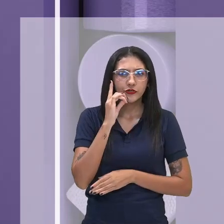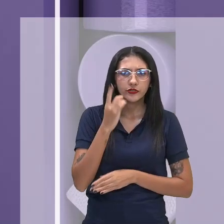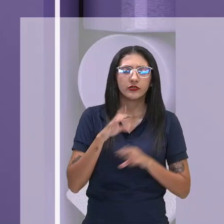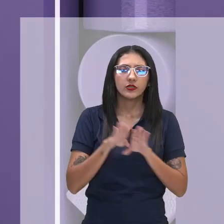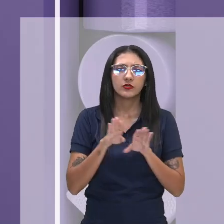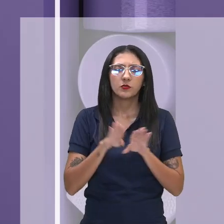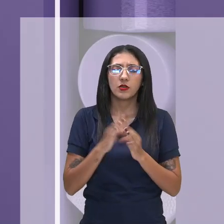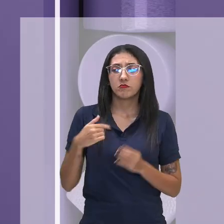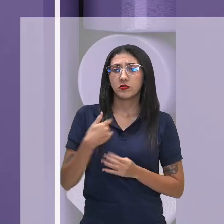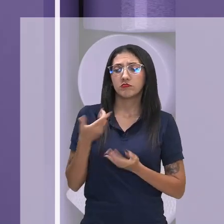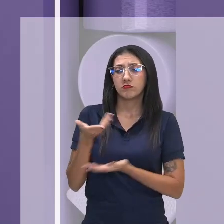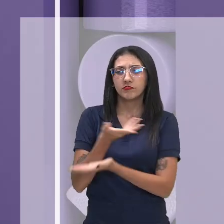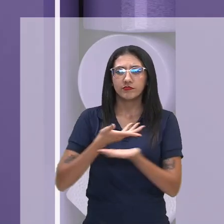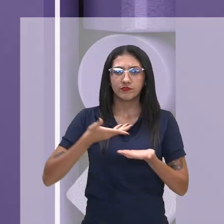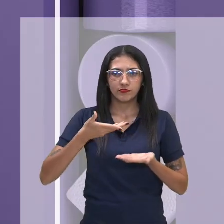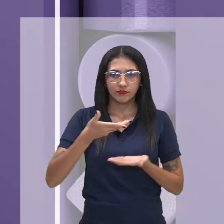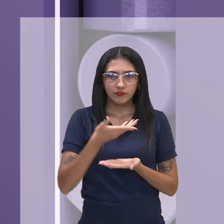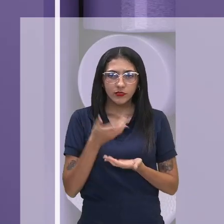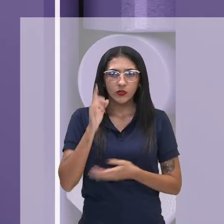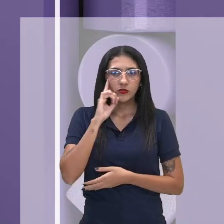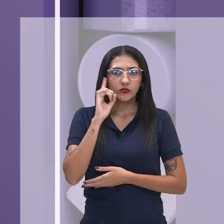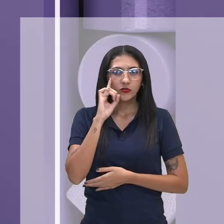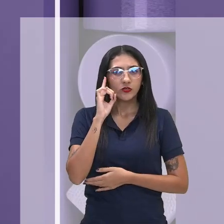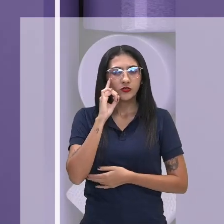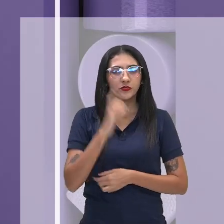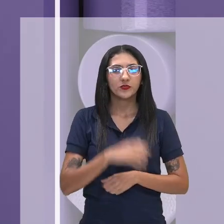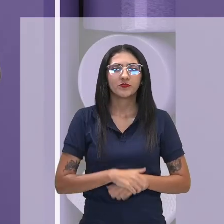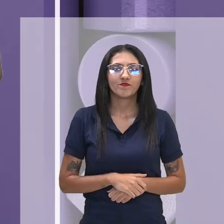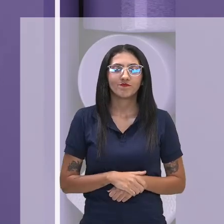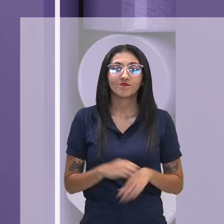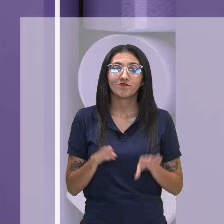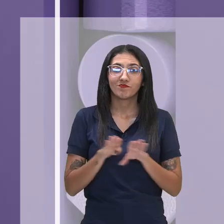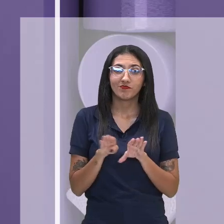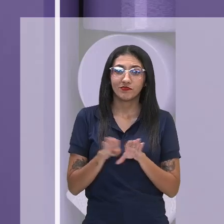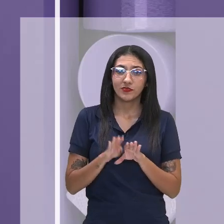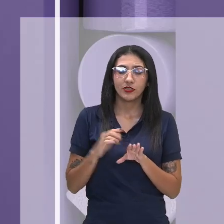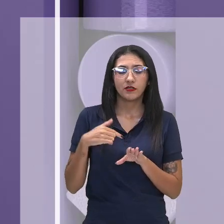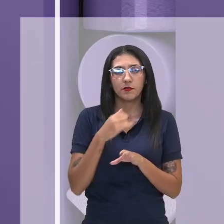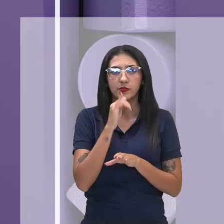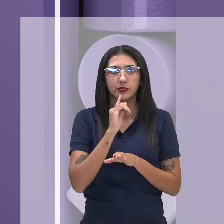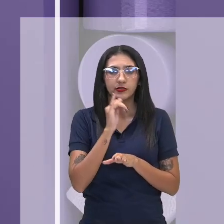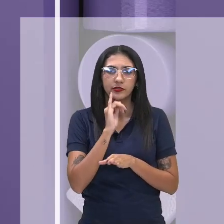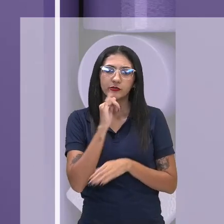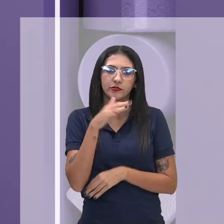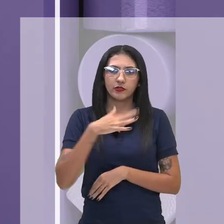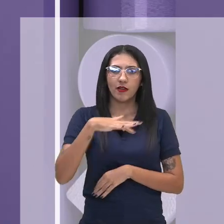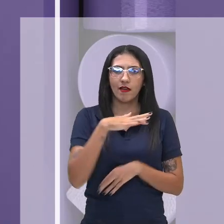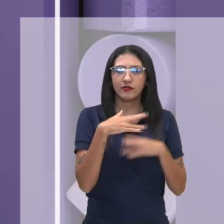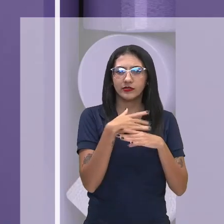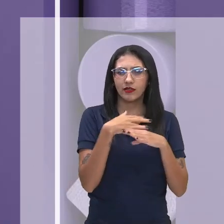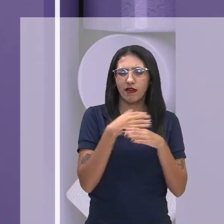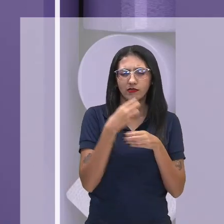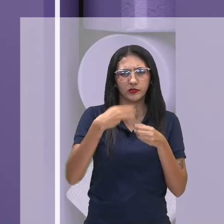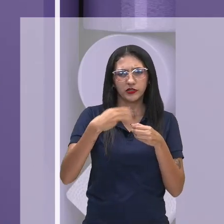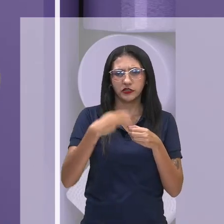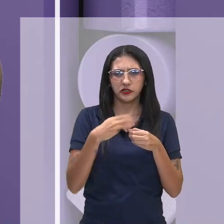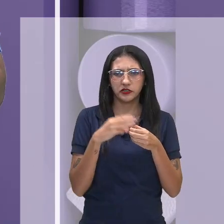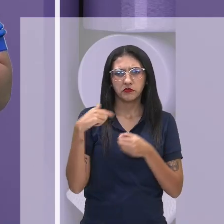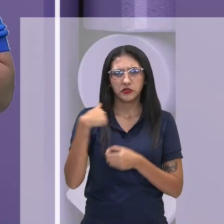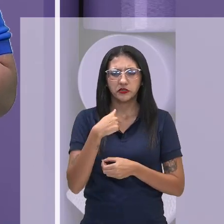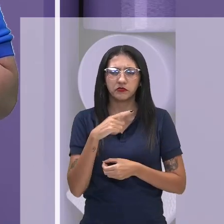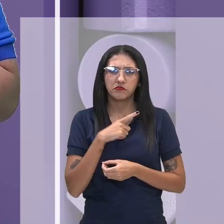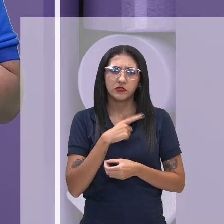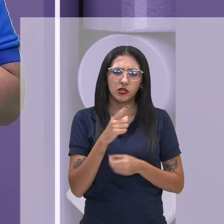e sociais, mesmo na nossa caminhada pelas ruas da nossa cidade, do nosso município, das nossas